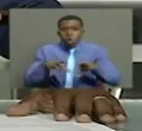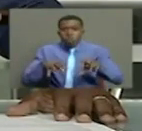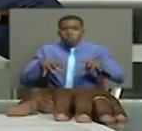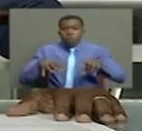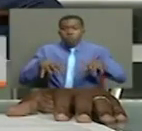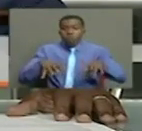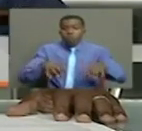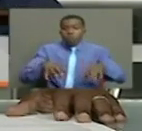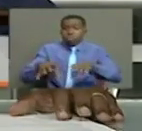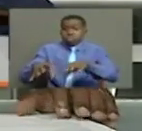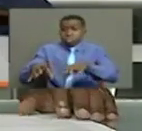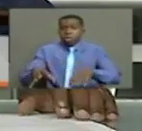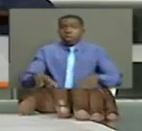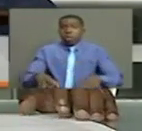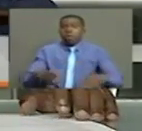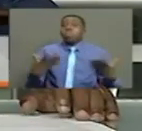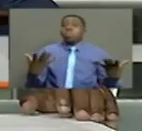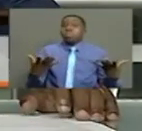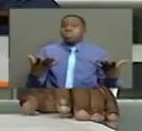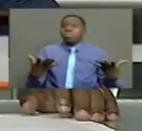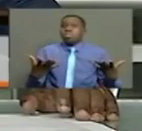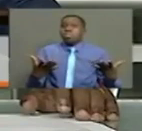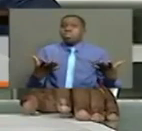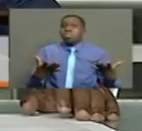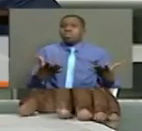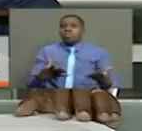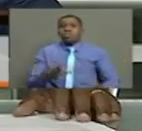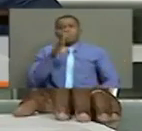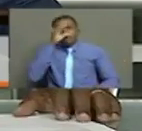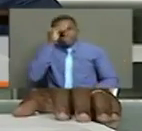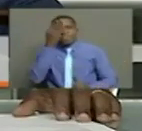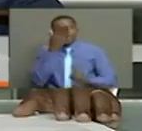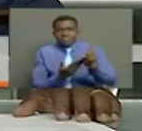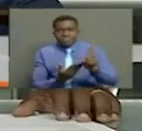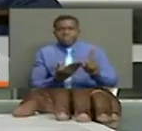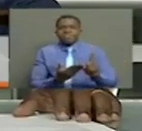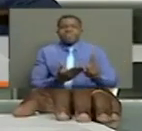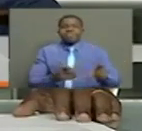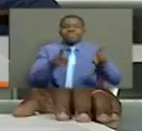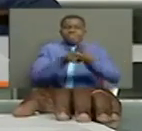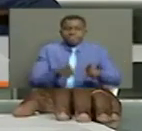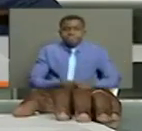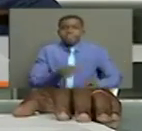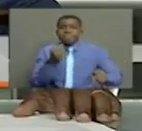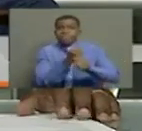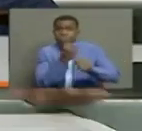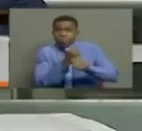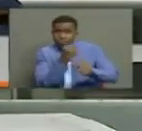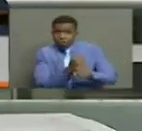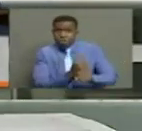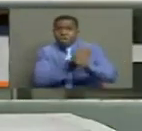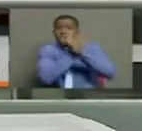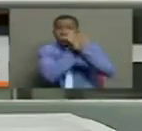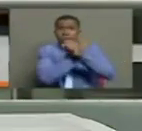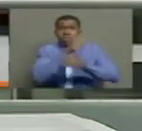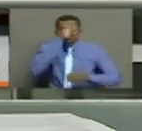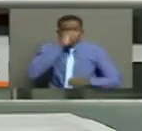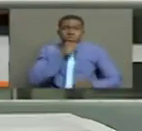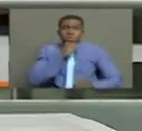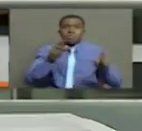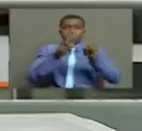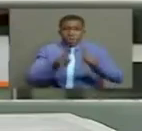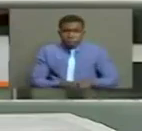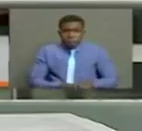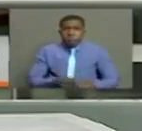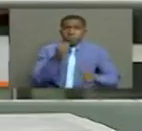e integrou serviços de informação e segurança do estado e também